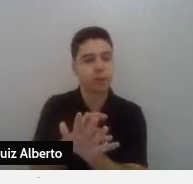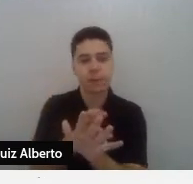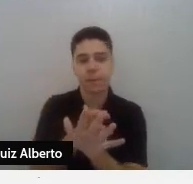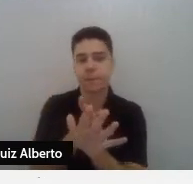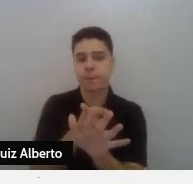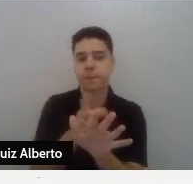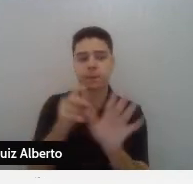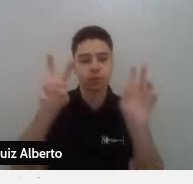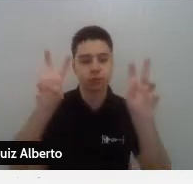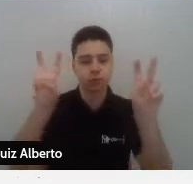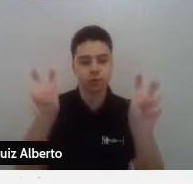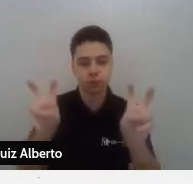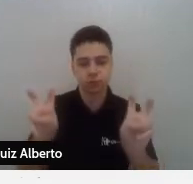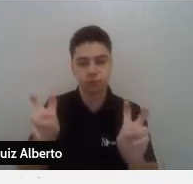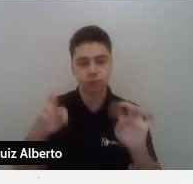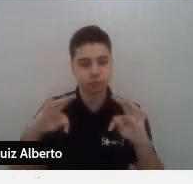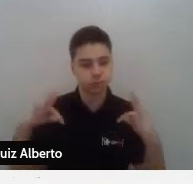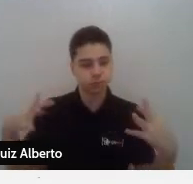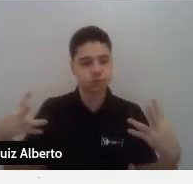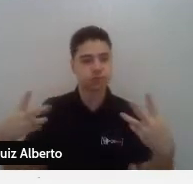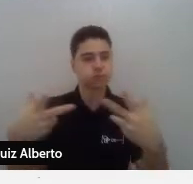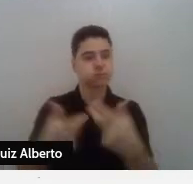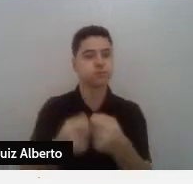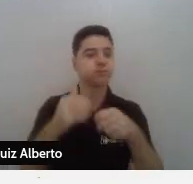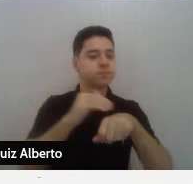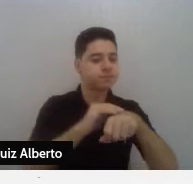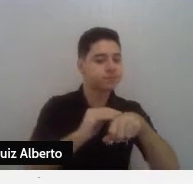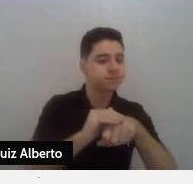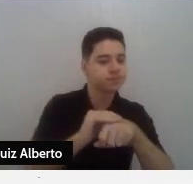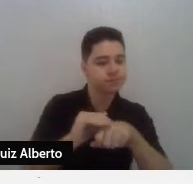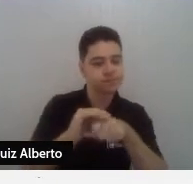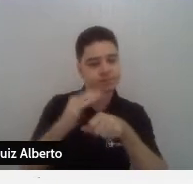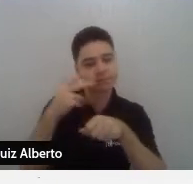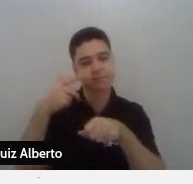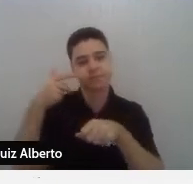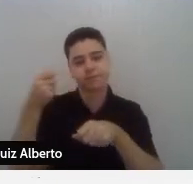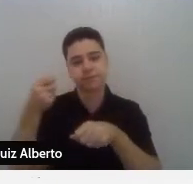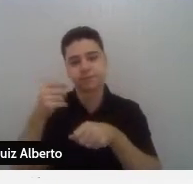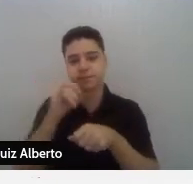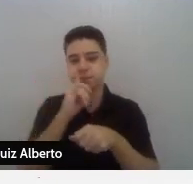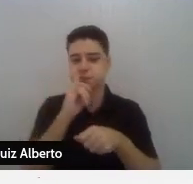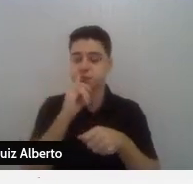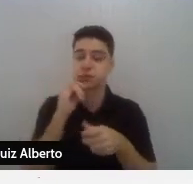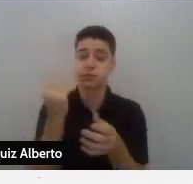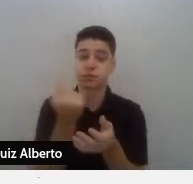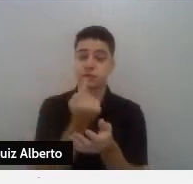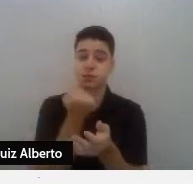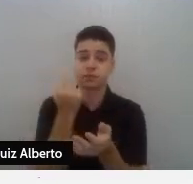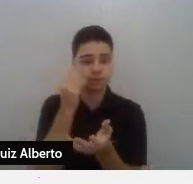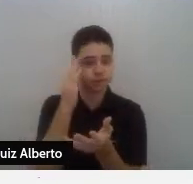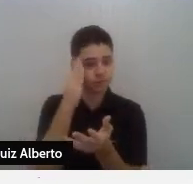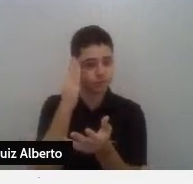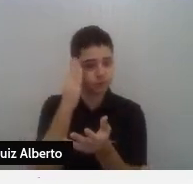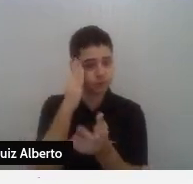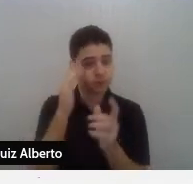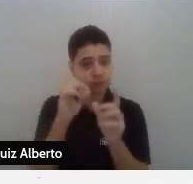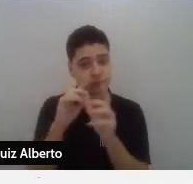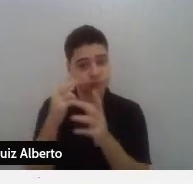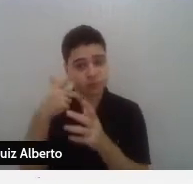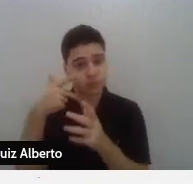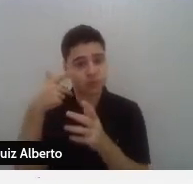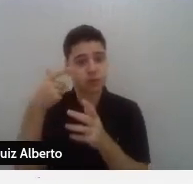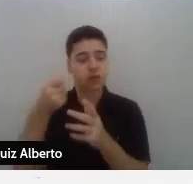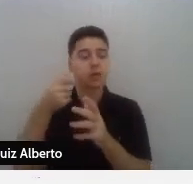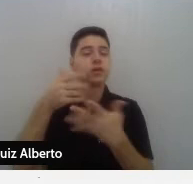para a gente falar um pouquinho sobre isso, né? E para a gente entender um pouquinho esse universo